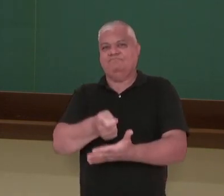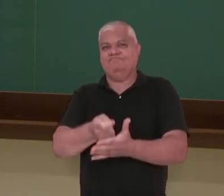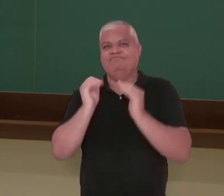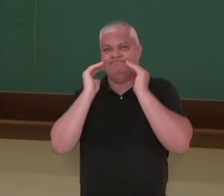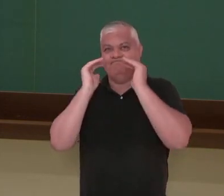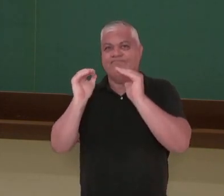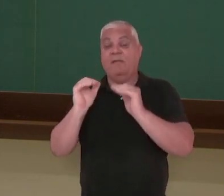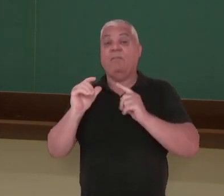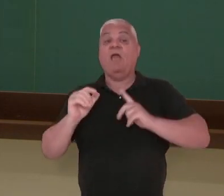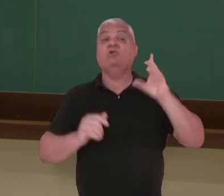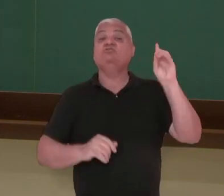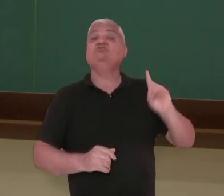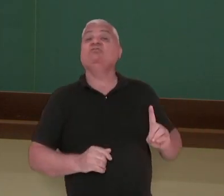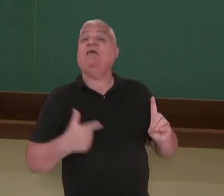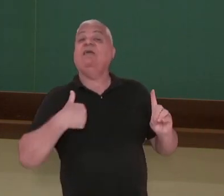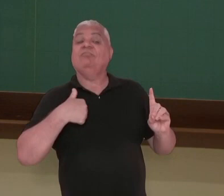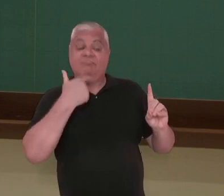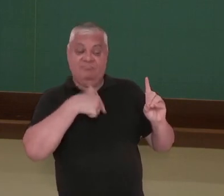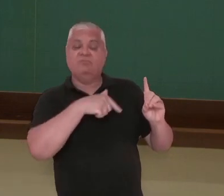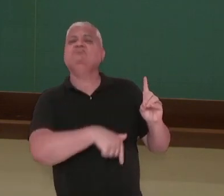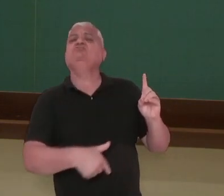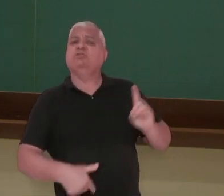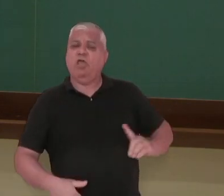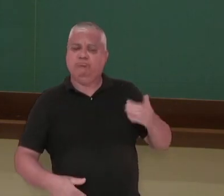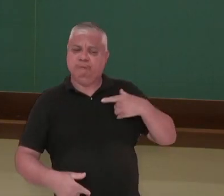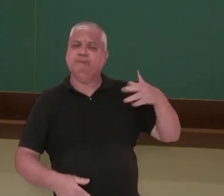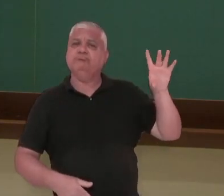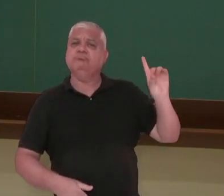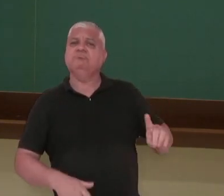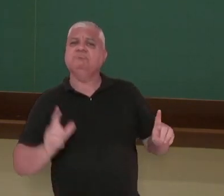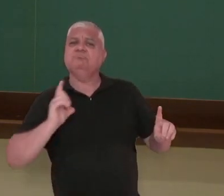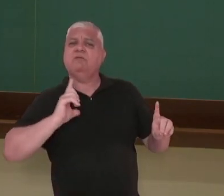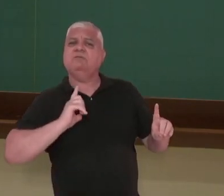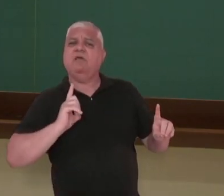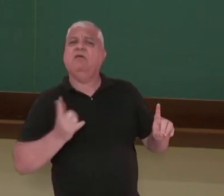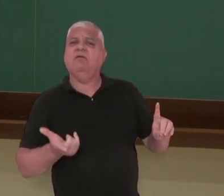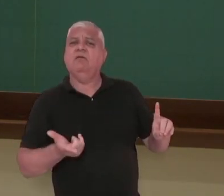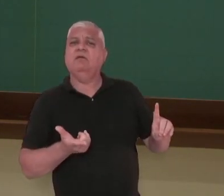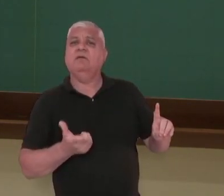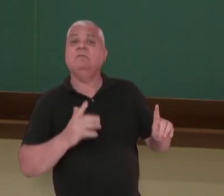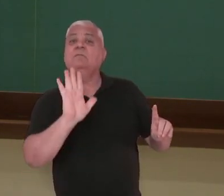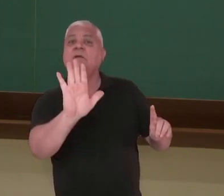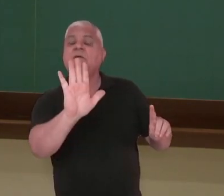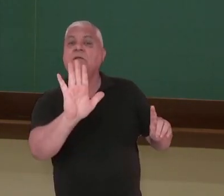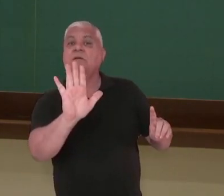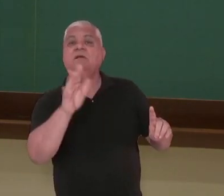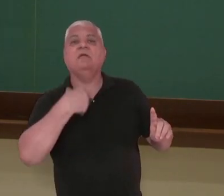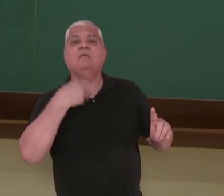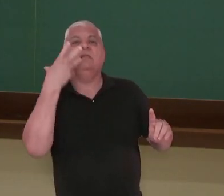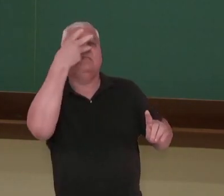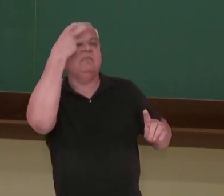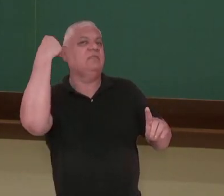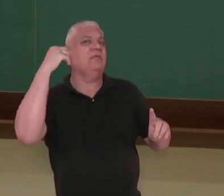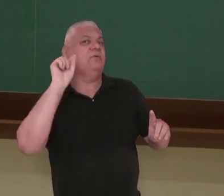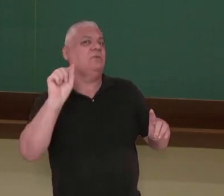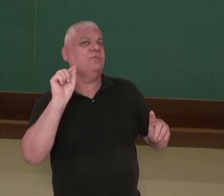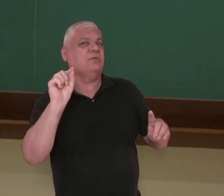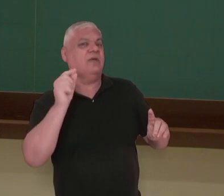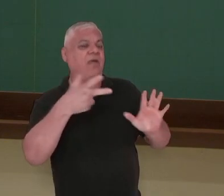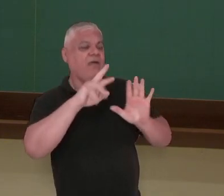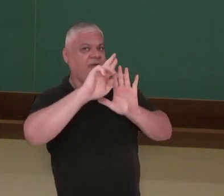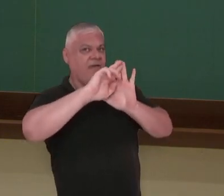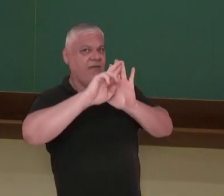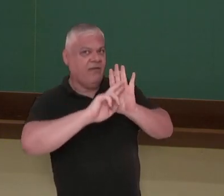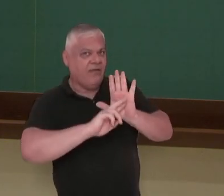direito. É muito fácil, as pessoas sempre falam, eu tenho o direito disso, eu tenho o direito daquilo. Só que esquece que junto com as